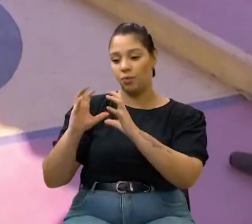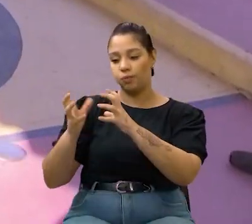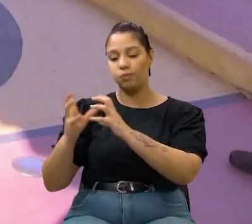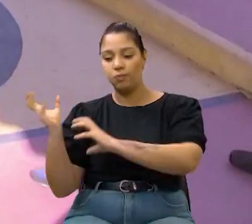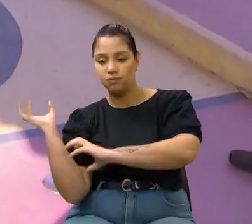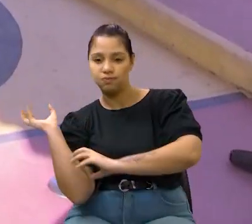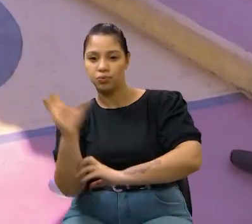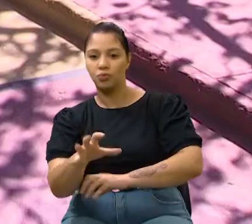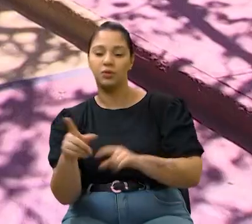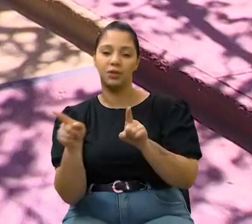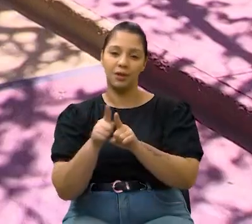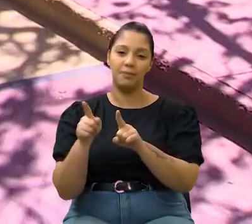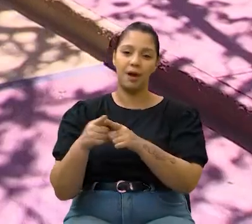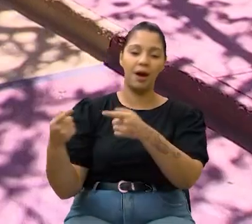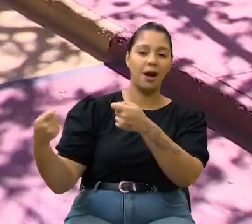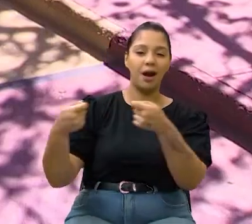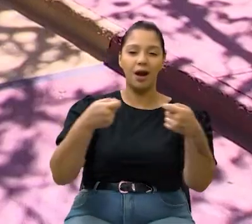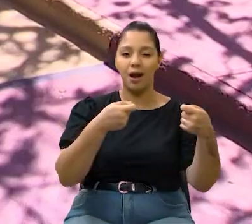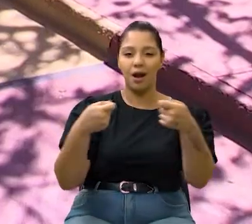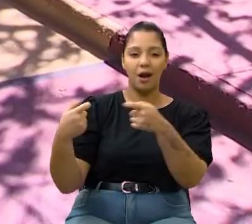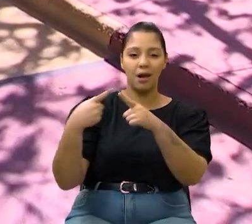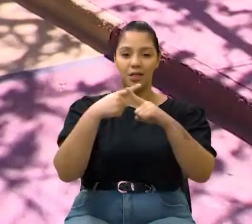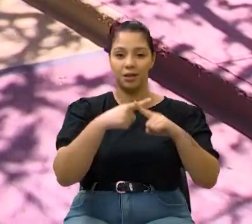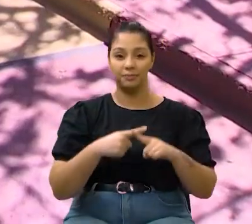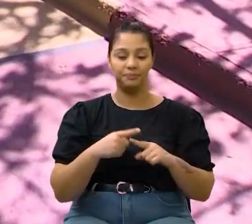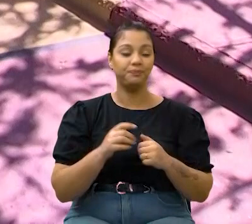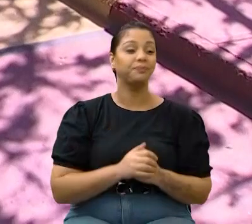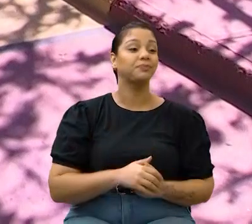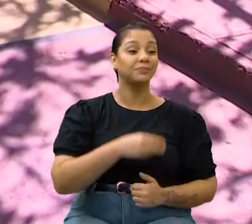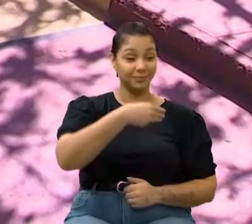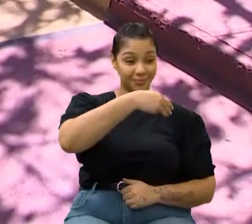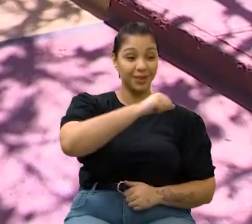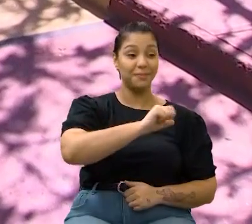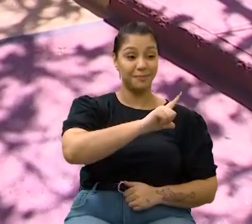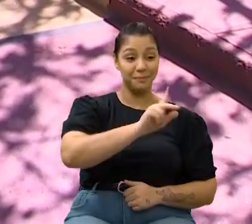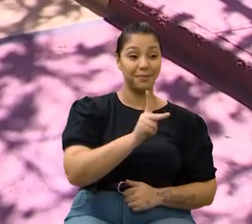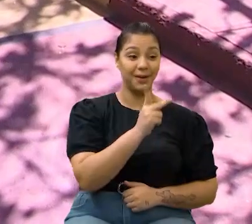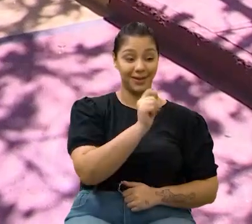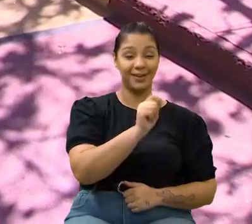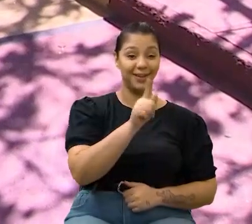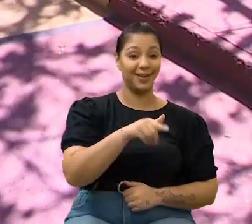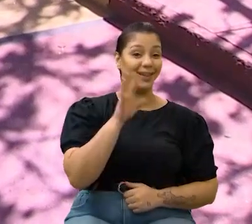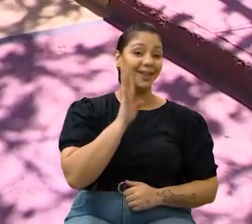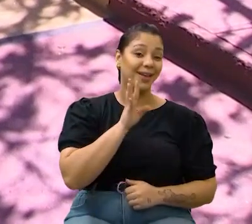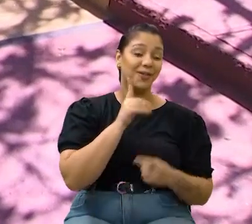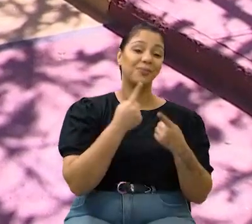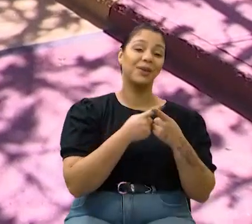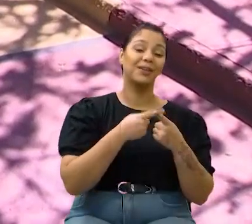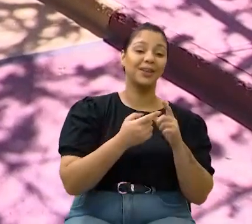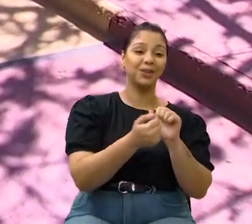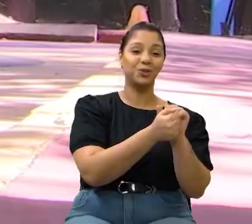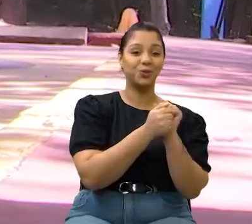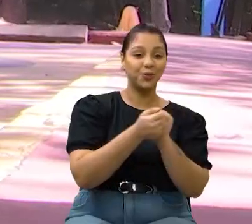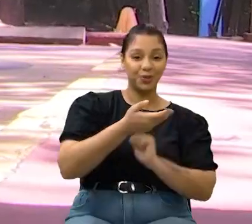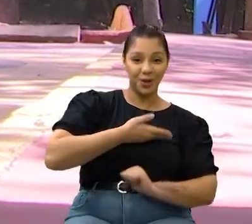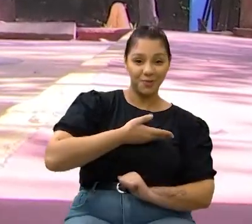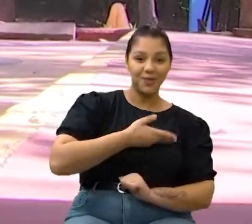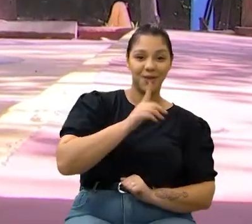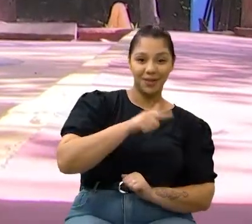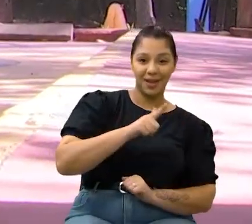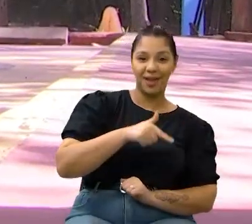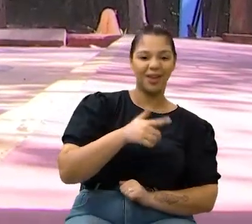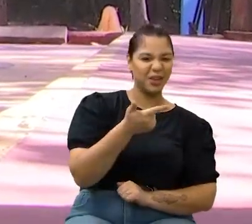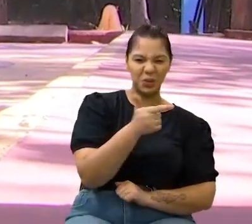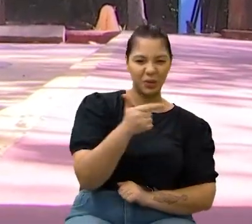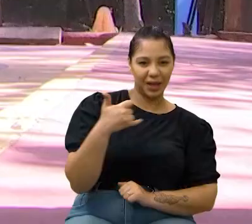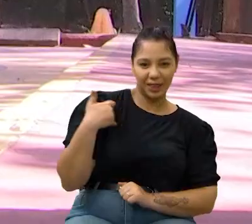atirar também, e assim sucessivamente. Boa, e a malha é bacana porque reúne a galera, os amigos, não é? E não tem idade,